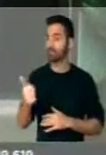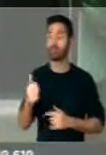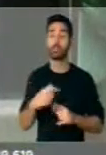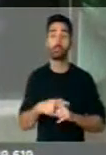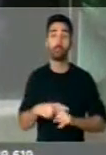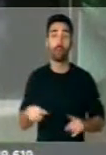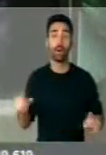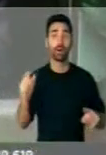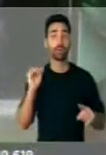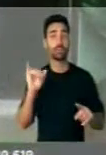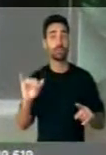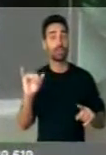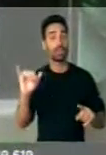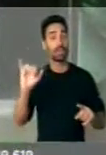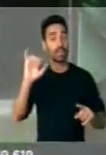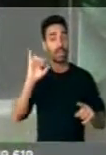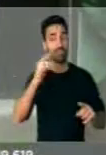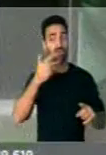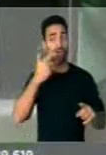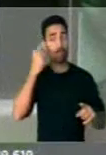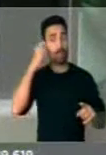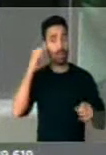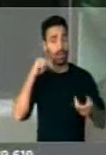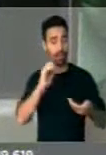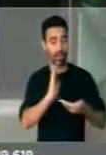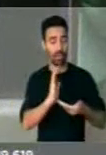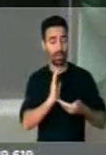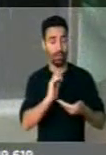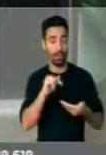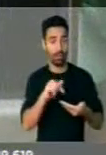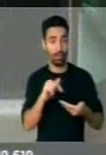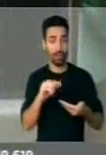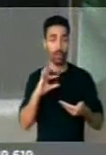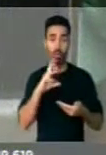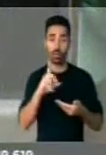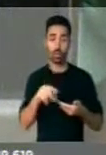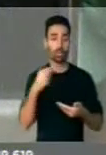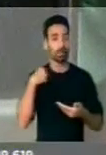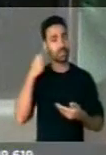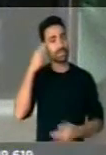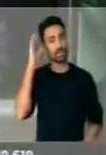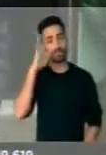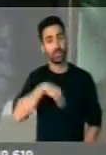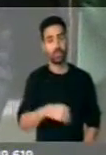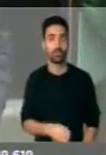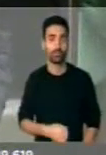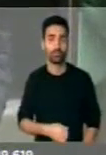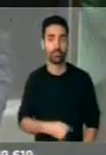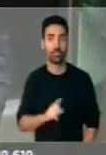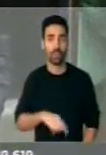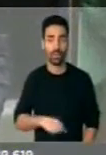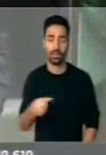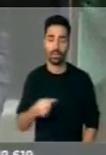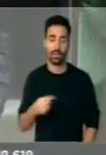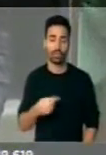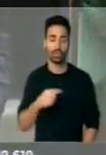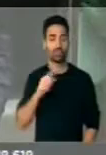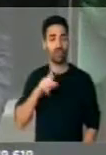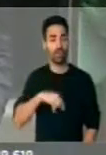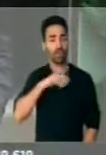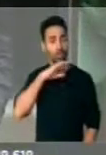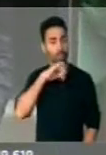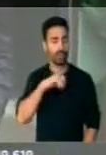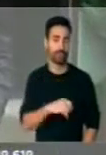a avaliação do poder que representamos, essa avaliação é negativa, essa avaliação é ruim,